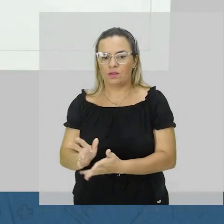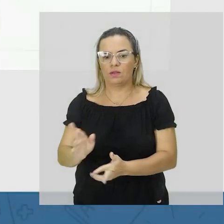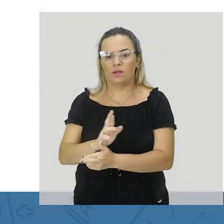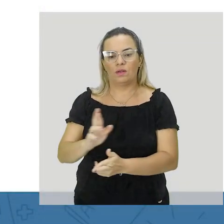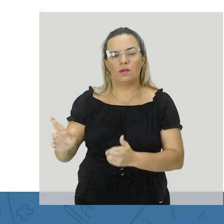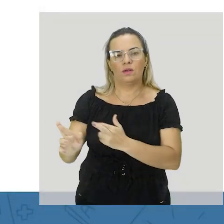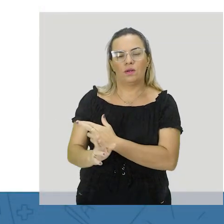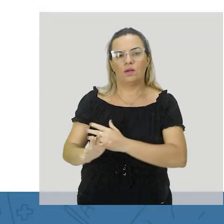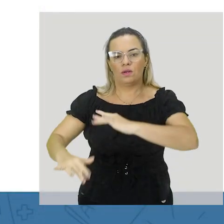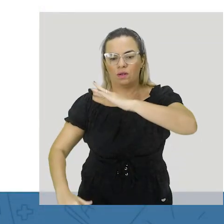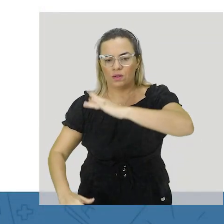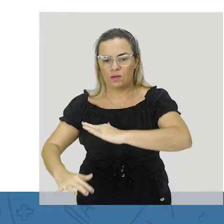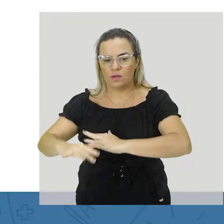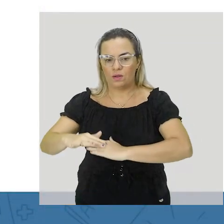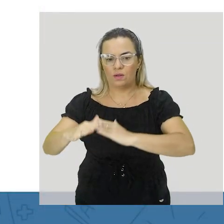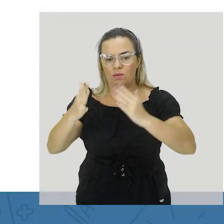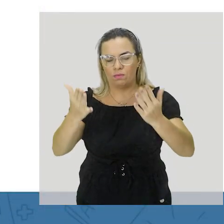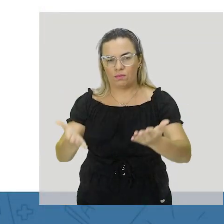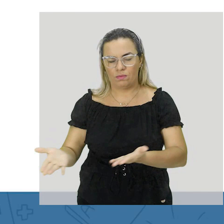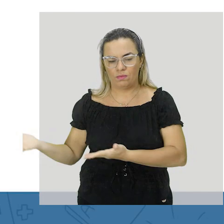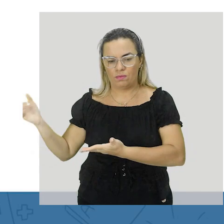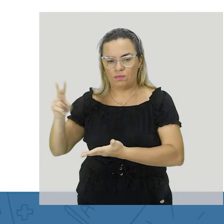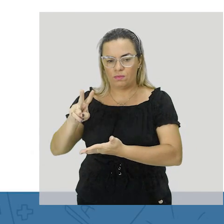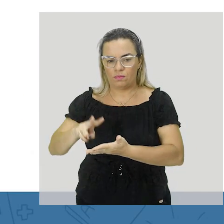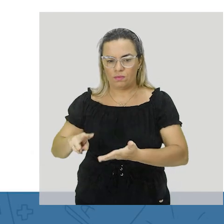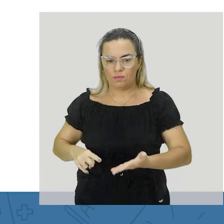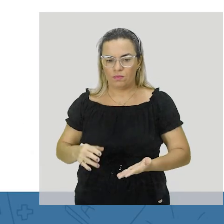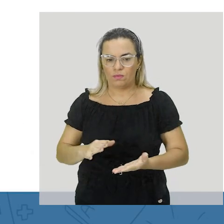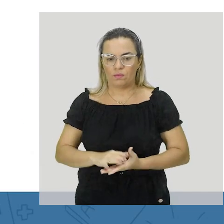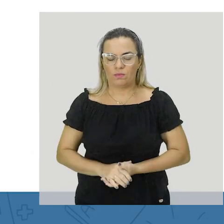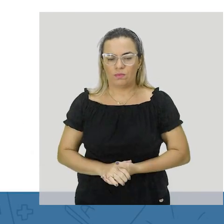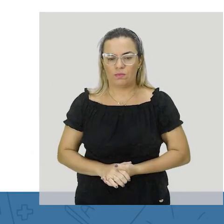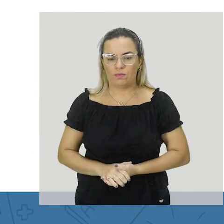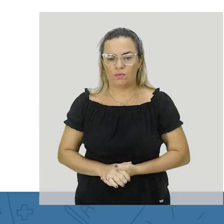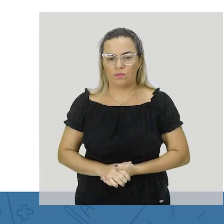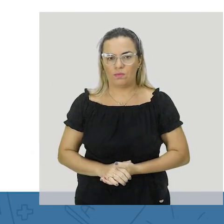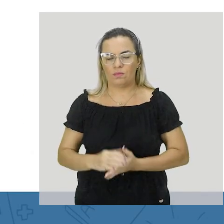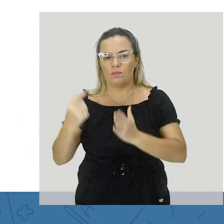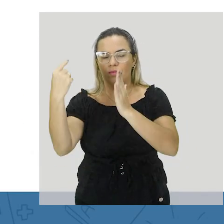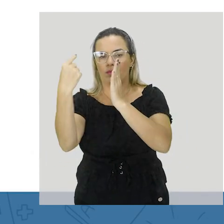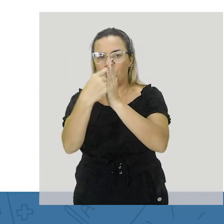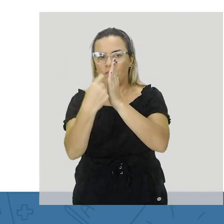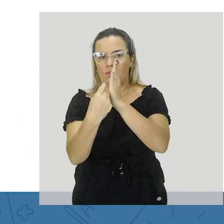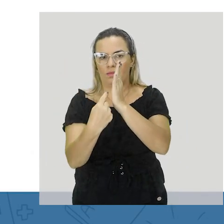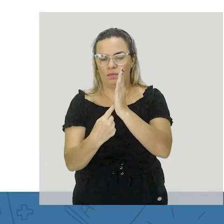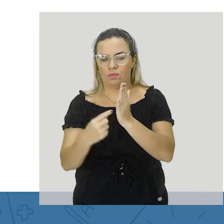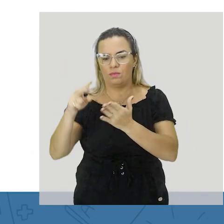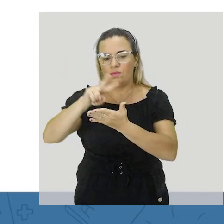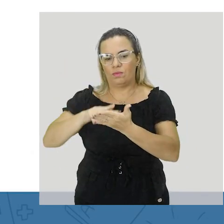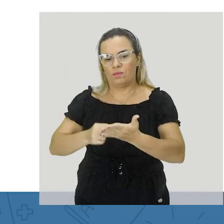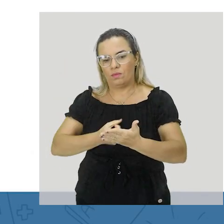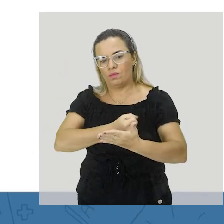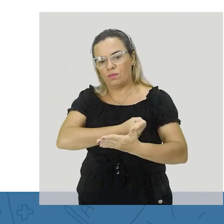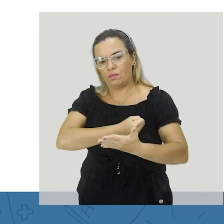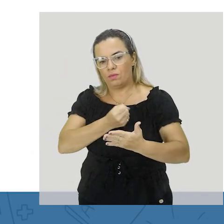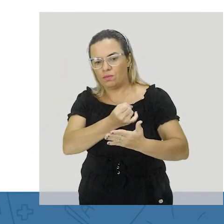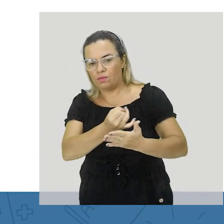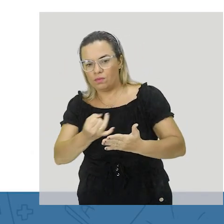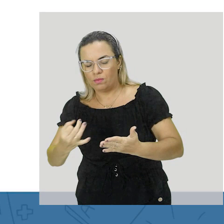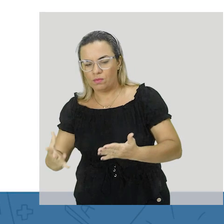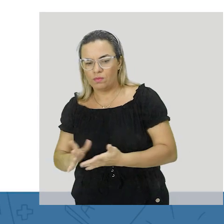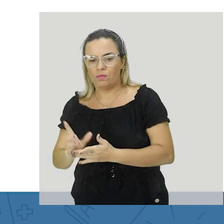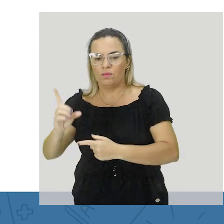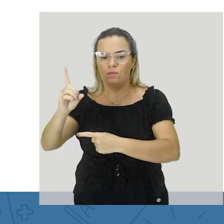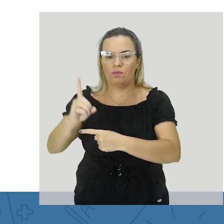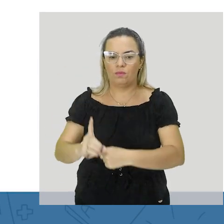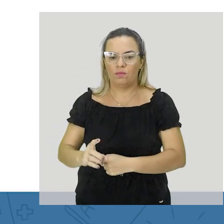relativa, 5,6 de Mercúrio, né? Vênus, 5,2, Terra, a densidade relativa